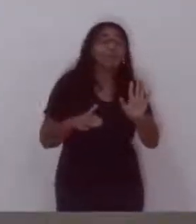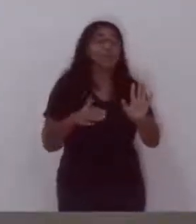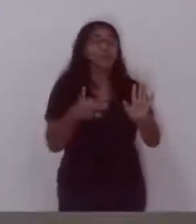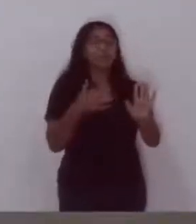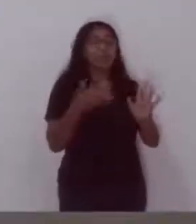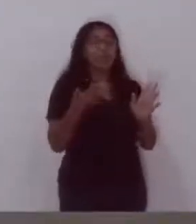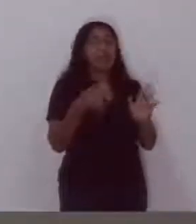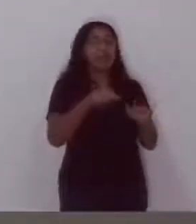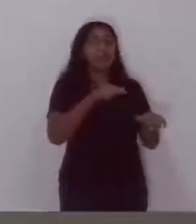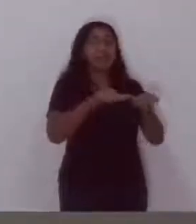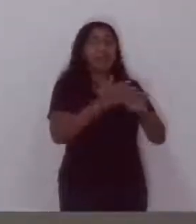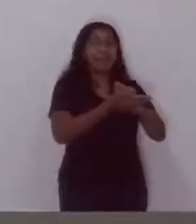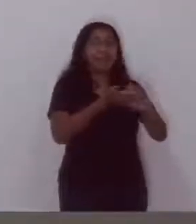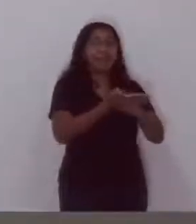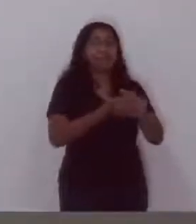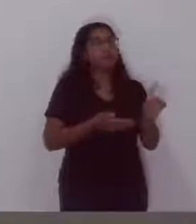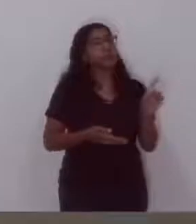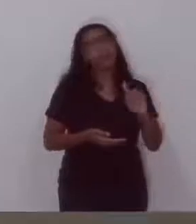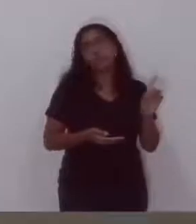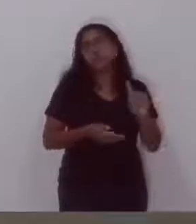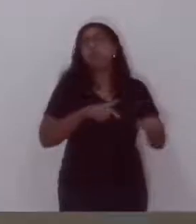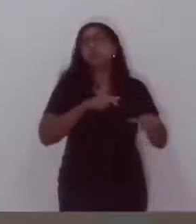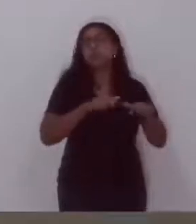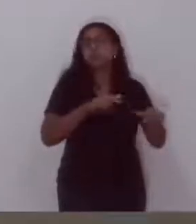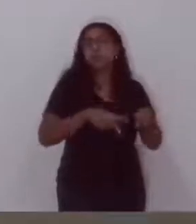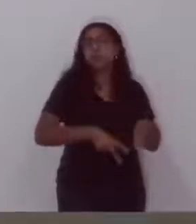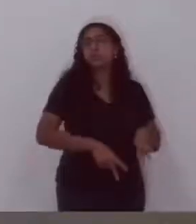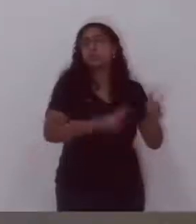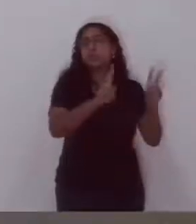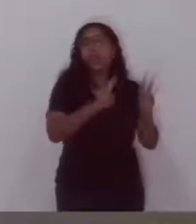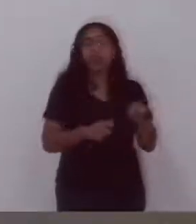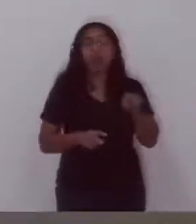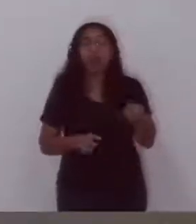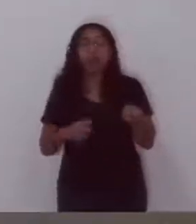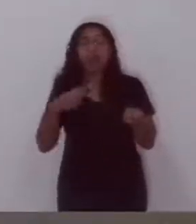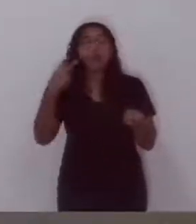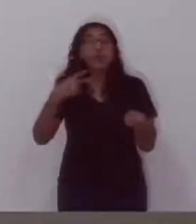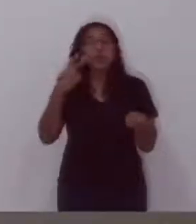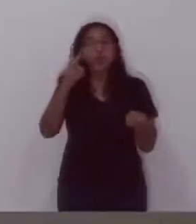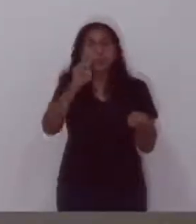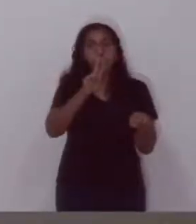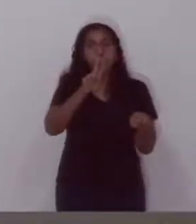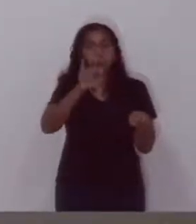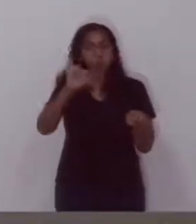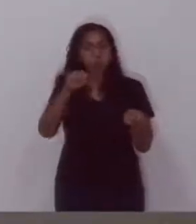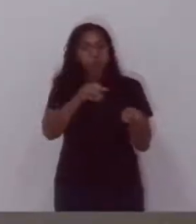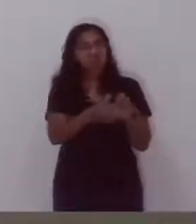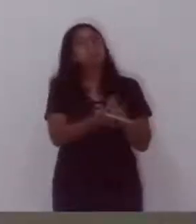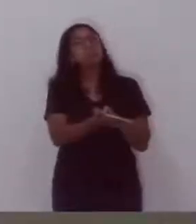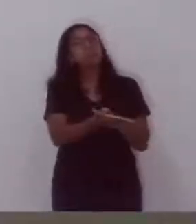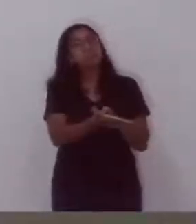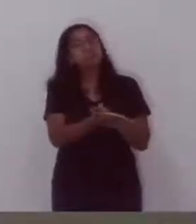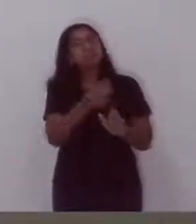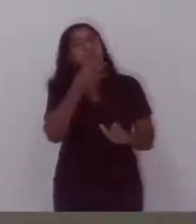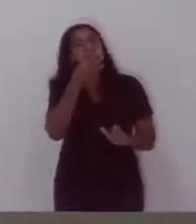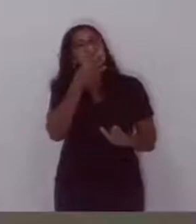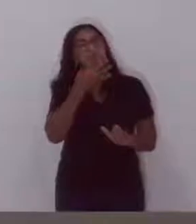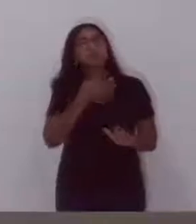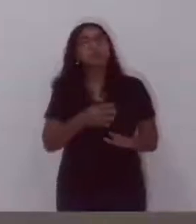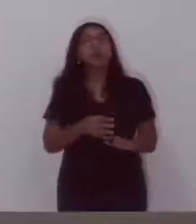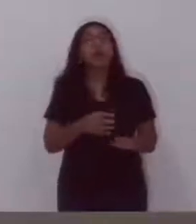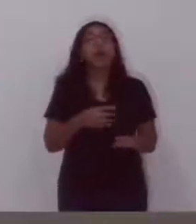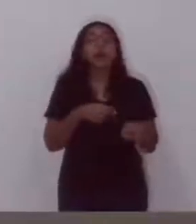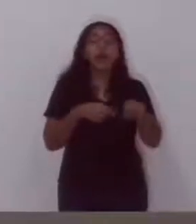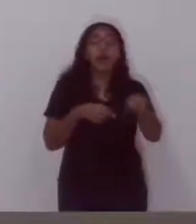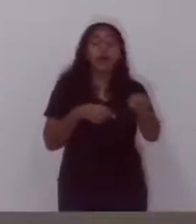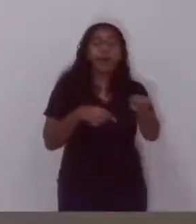disso tudo é o vereador Macaxeira. O vereador Macaxeira, para mim, tem sido um exemplo, porque mesmo no recesso,